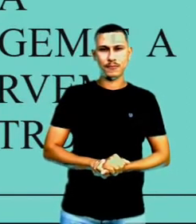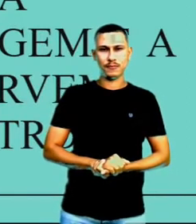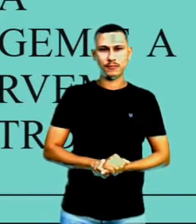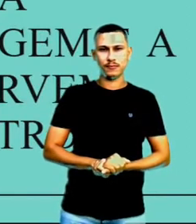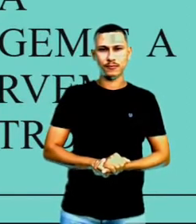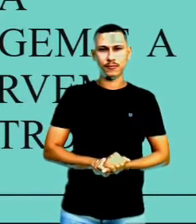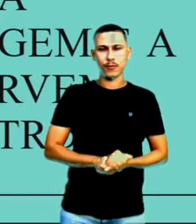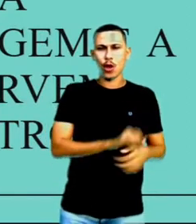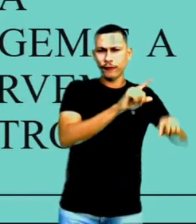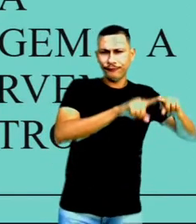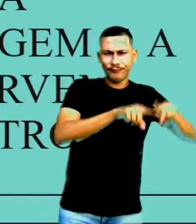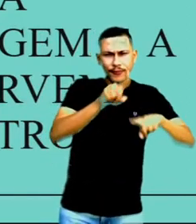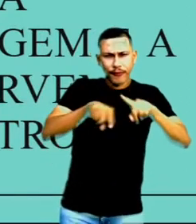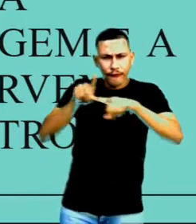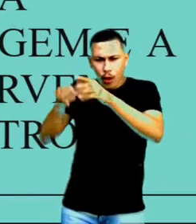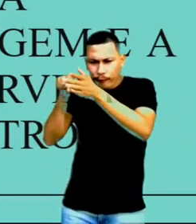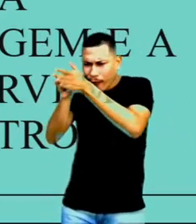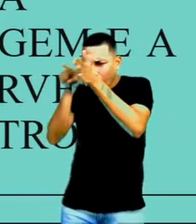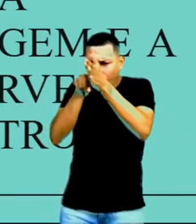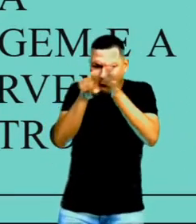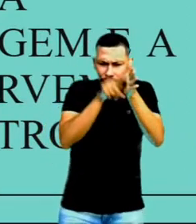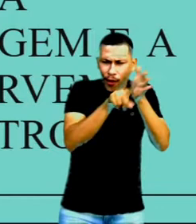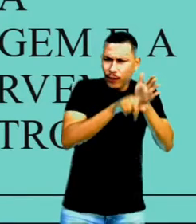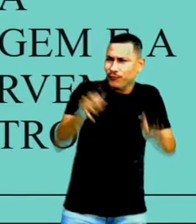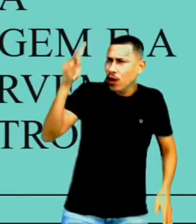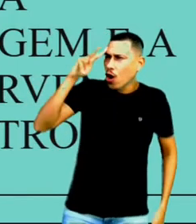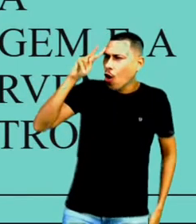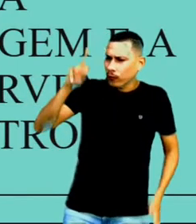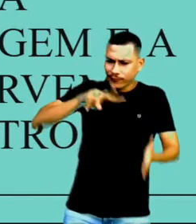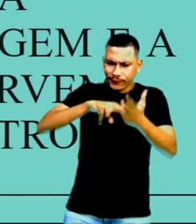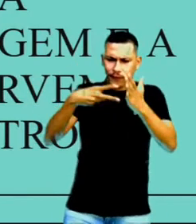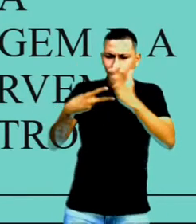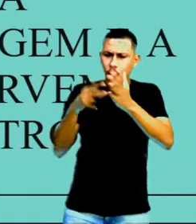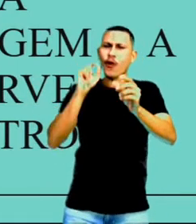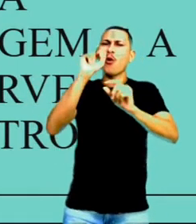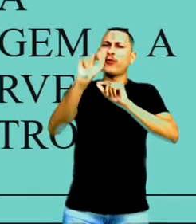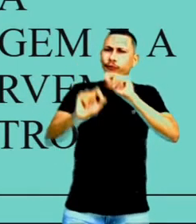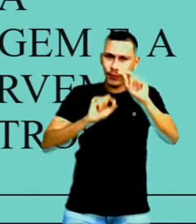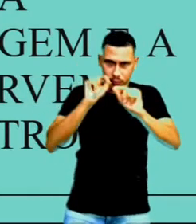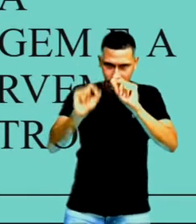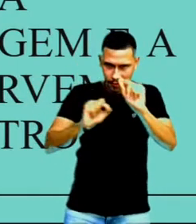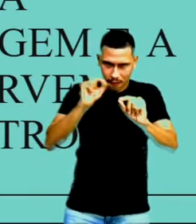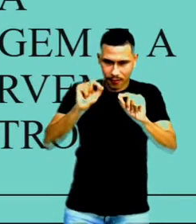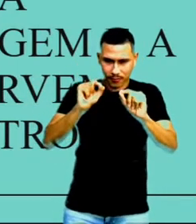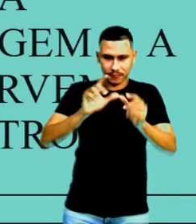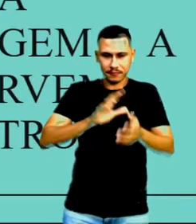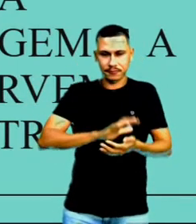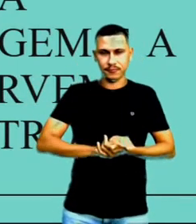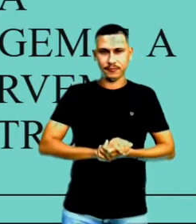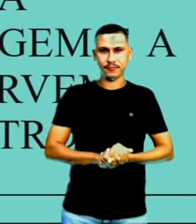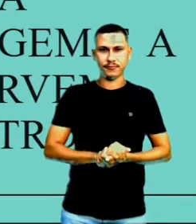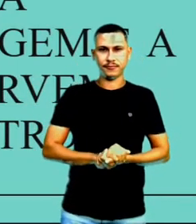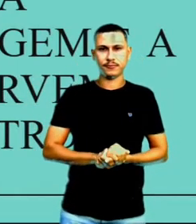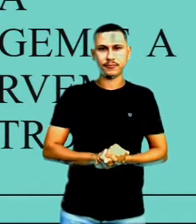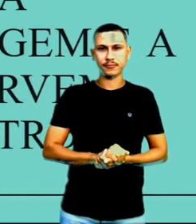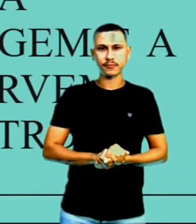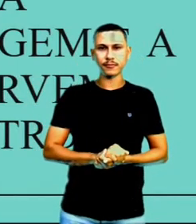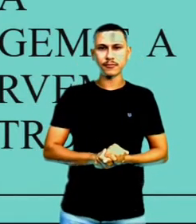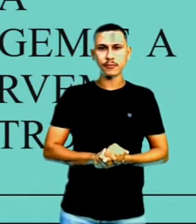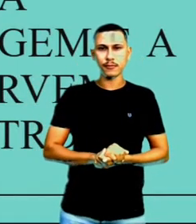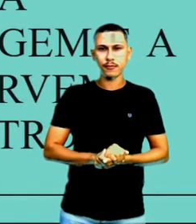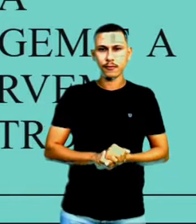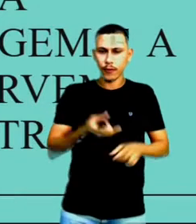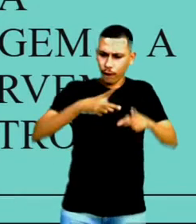O que são fontes históricas e para que servem? As fontes históricas